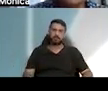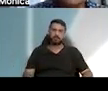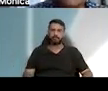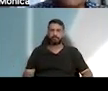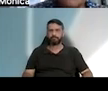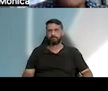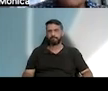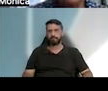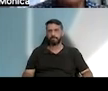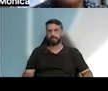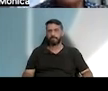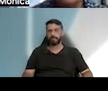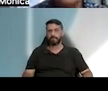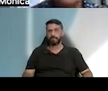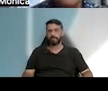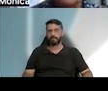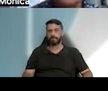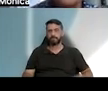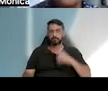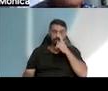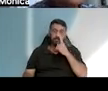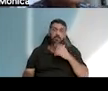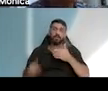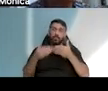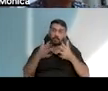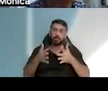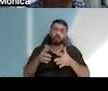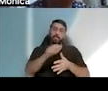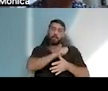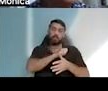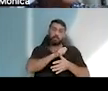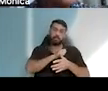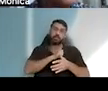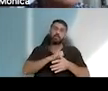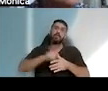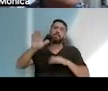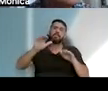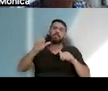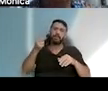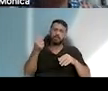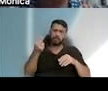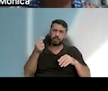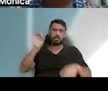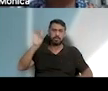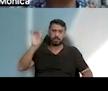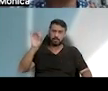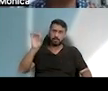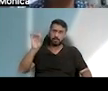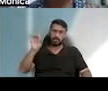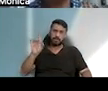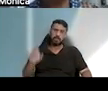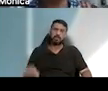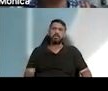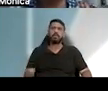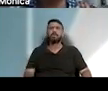Então, a gente começou, os alunos começaram a arrecadar fundos, eles sozinhos, claro, eu dou uma ajuda,